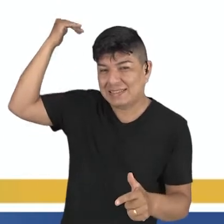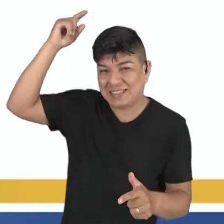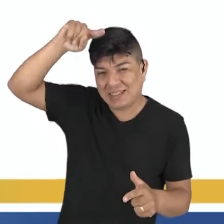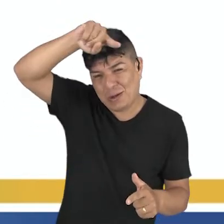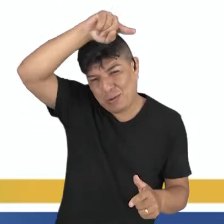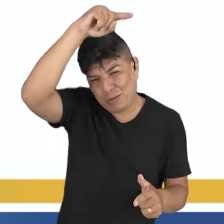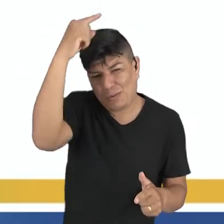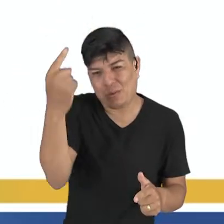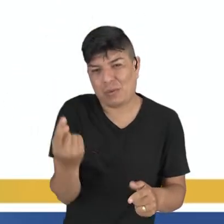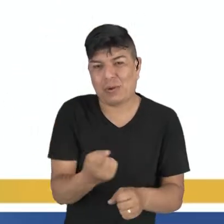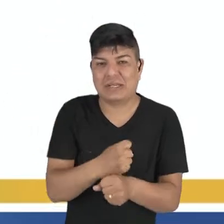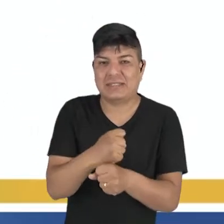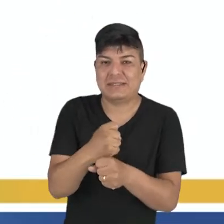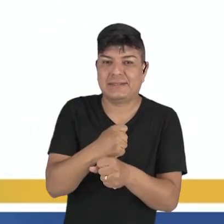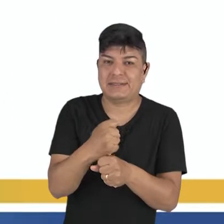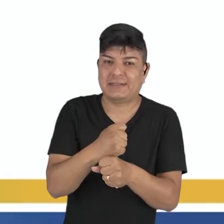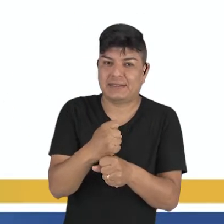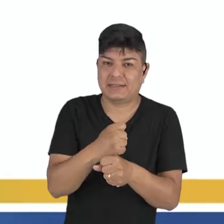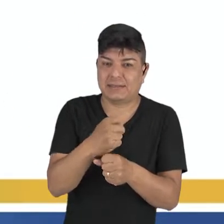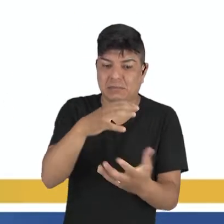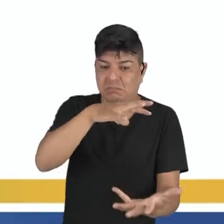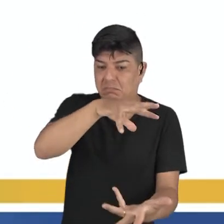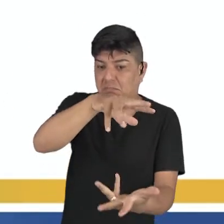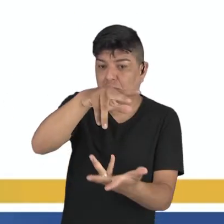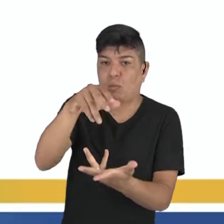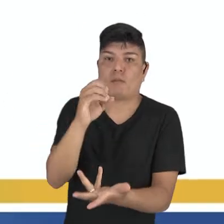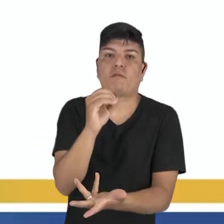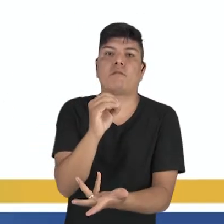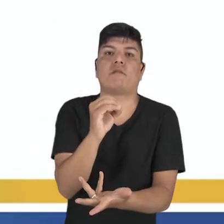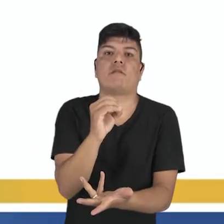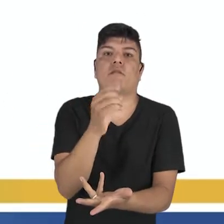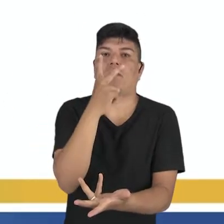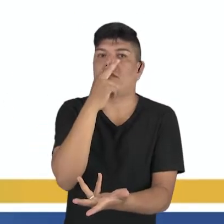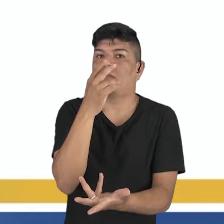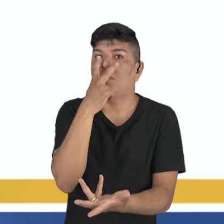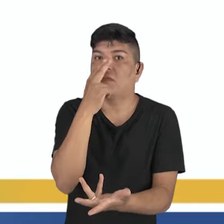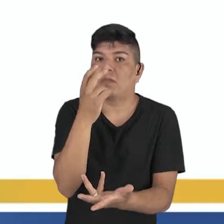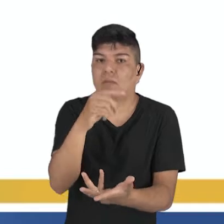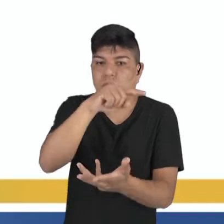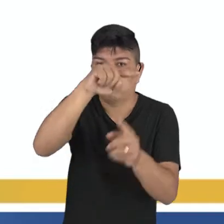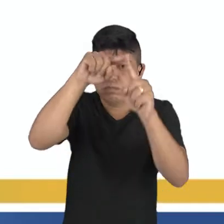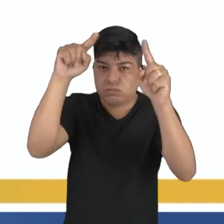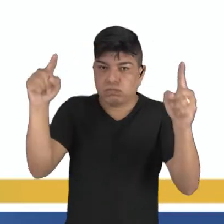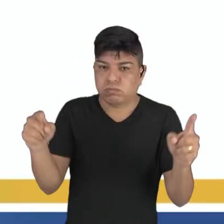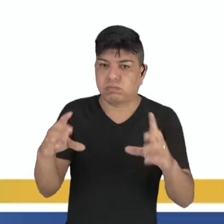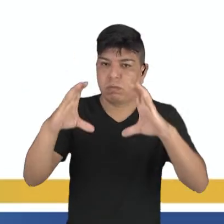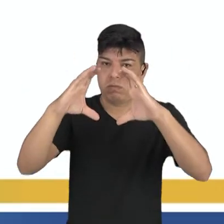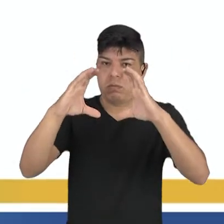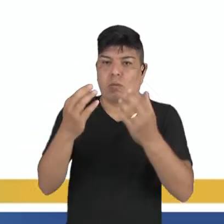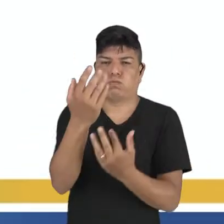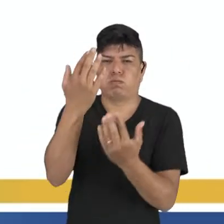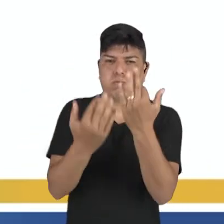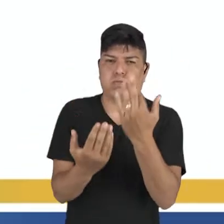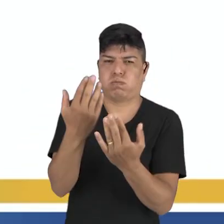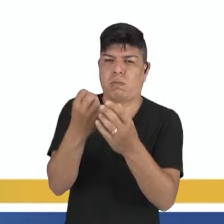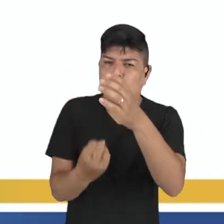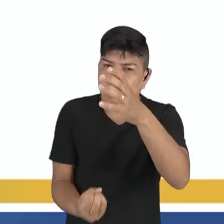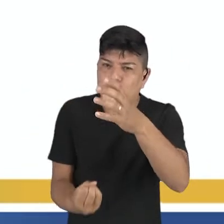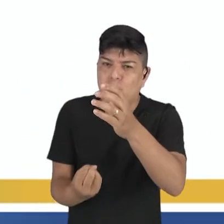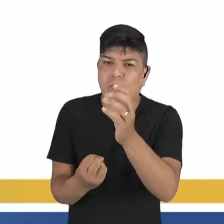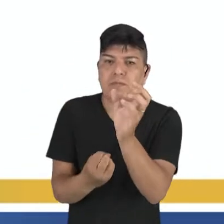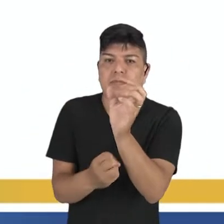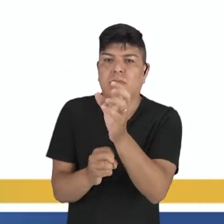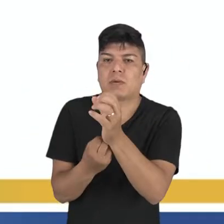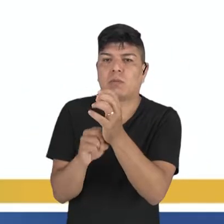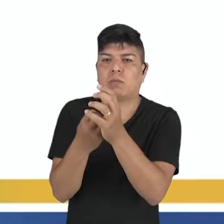ela era inóspita, né? Era um planeta como se fosse uma bola de fogo, né? Nós tínhamos ali vulcões ativos toda